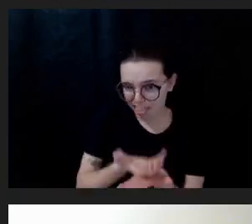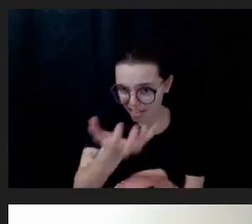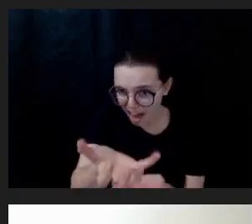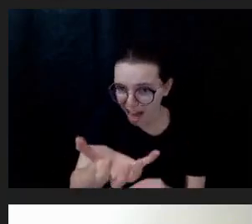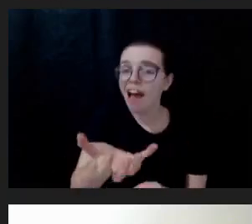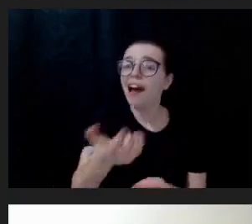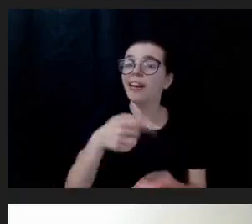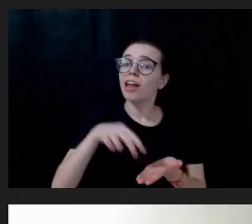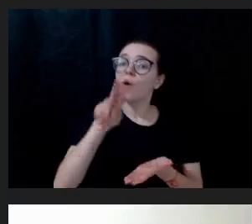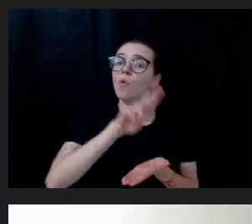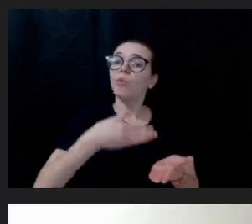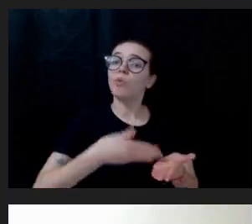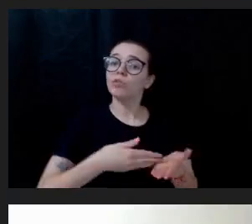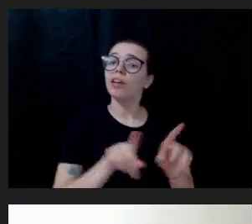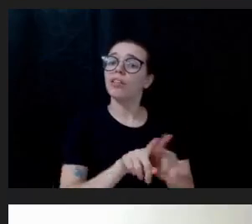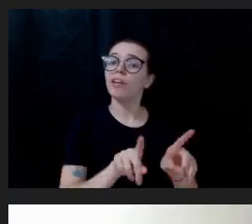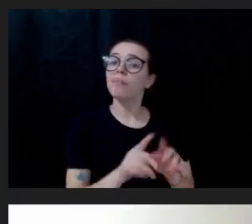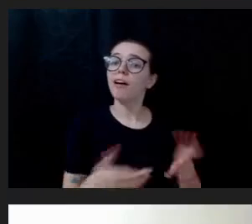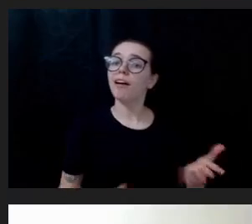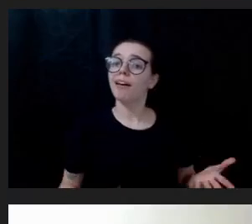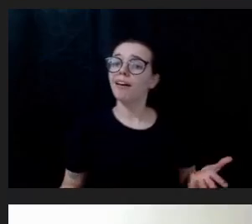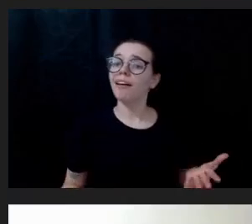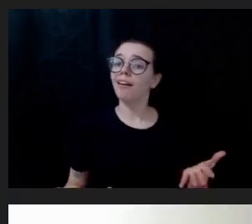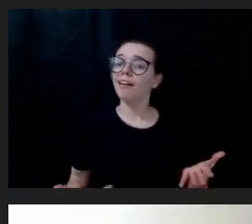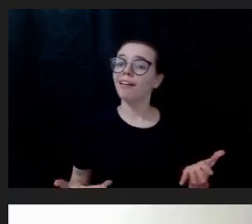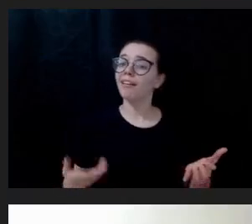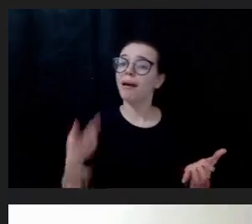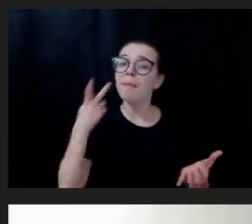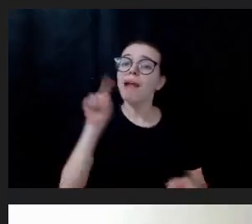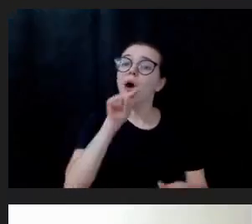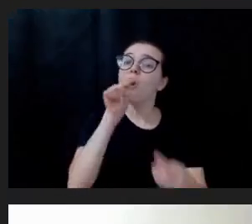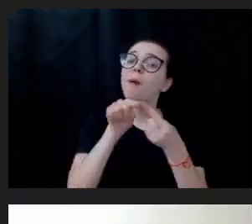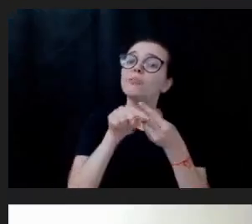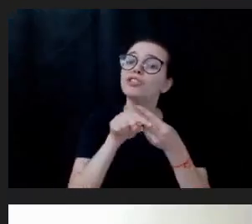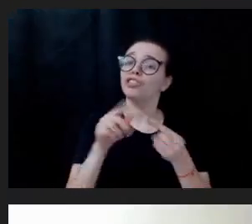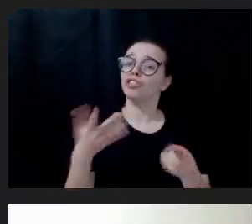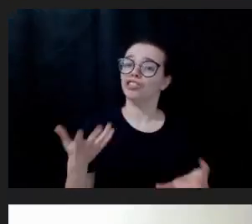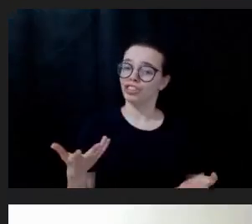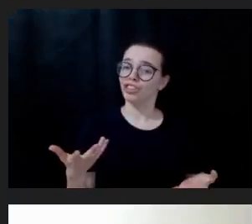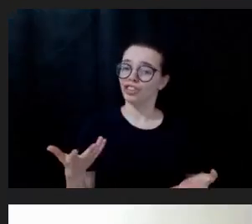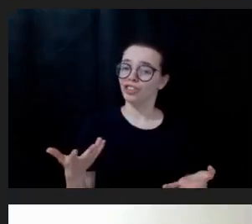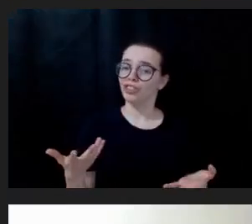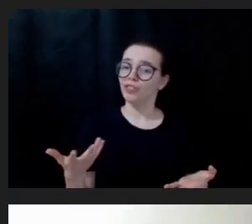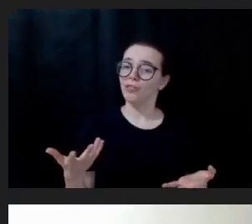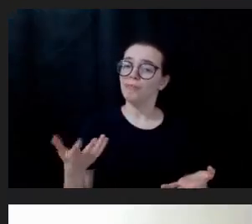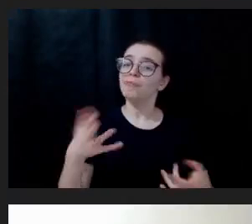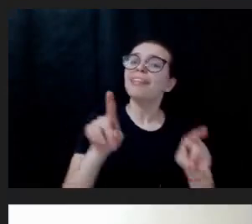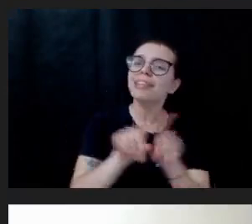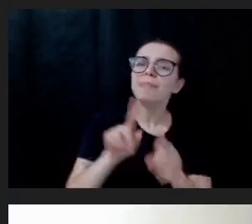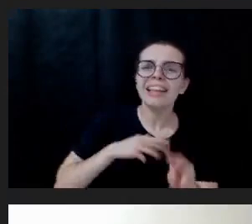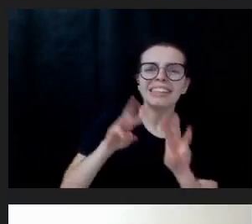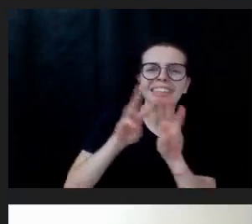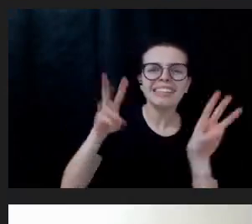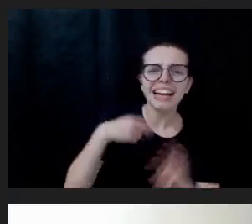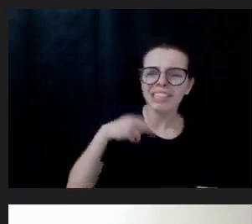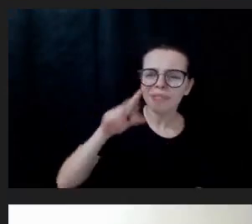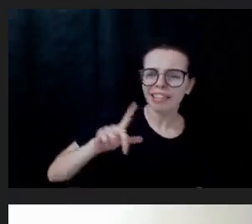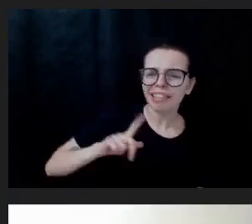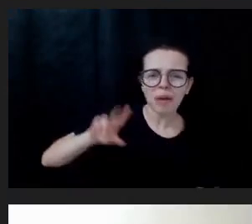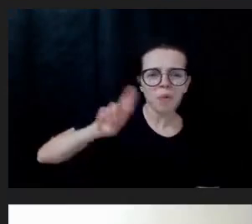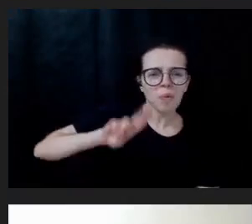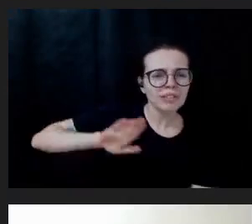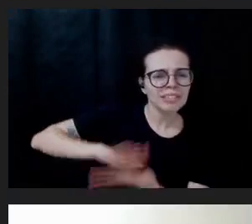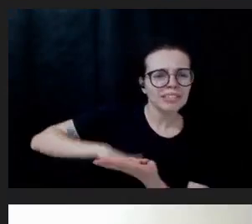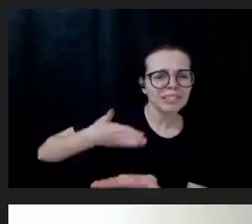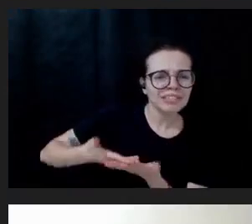sites que tem ali aquela parte de libras, né, mas eu não sei como que exatamente isso é